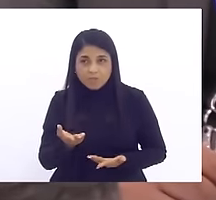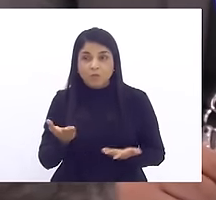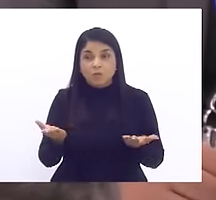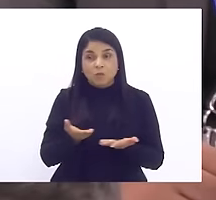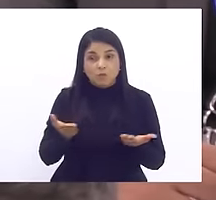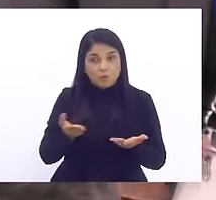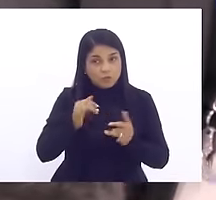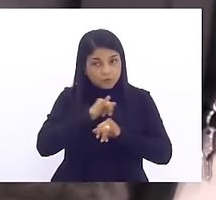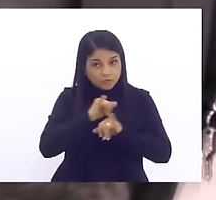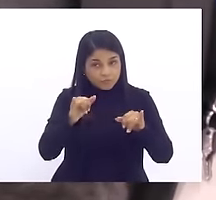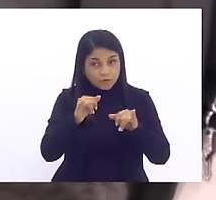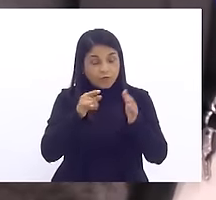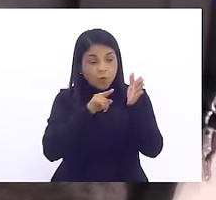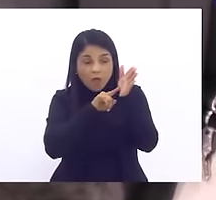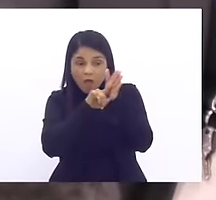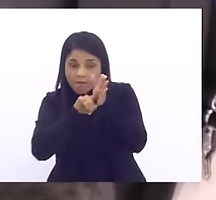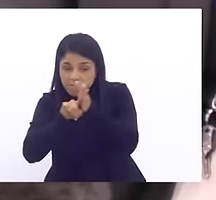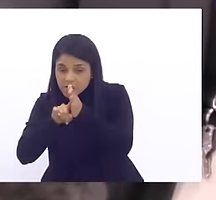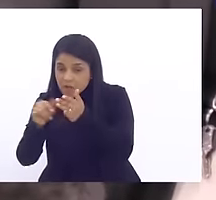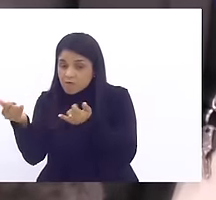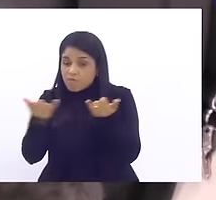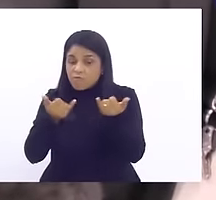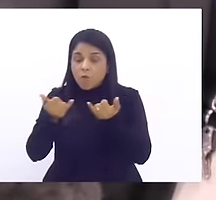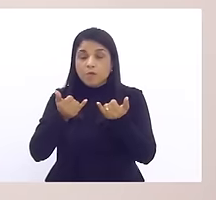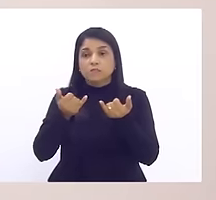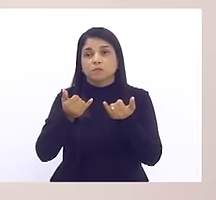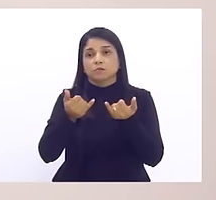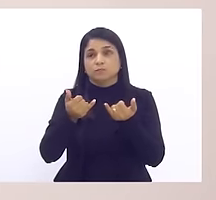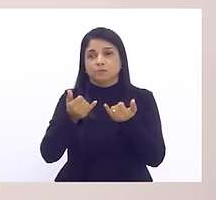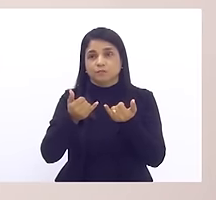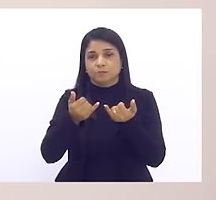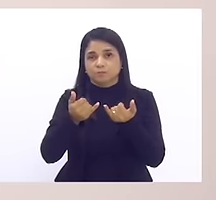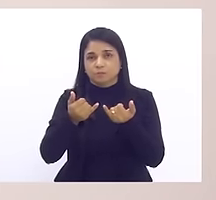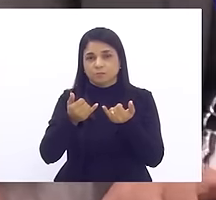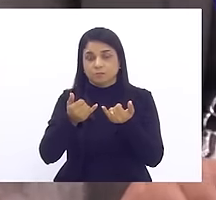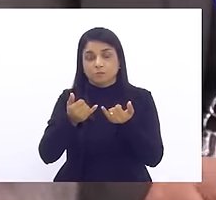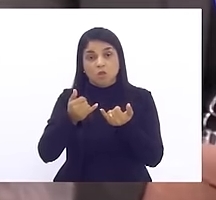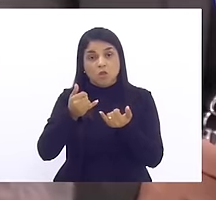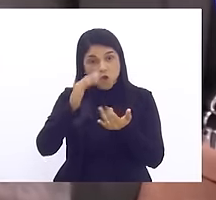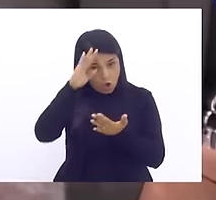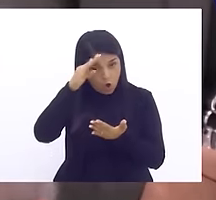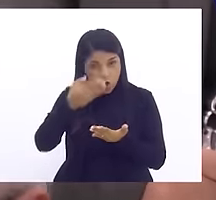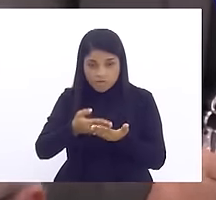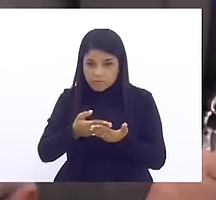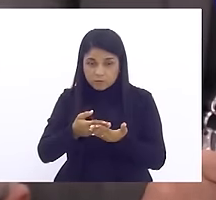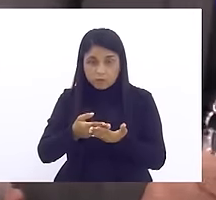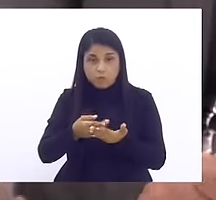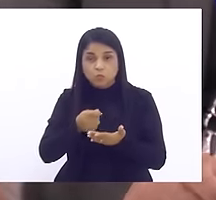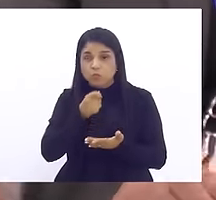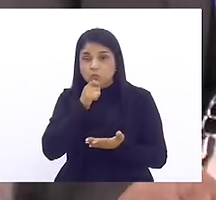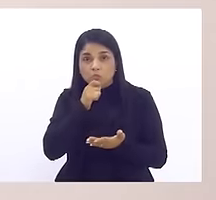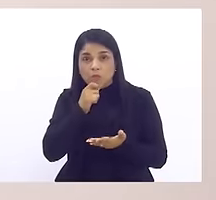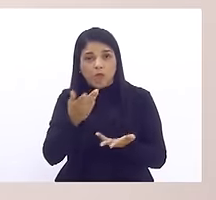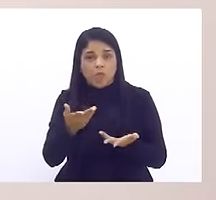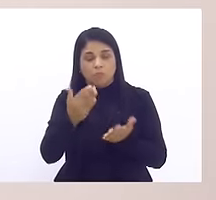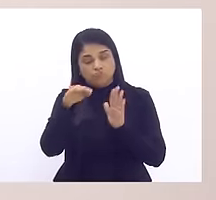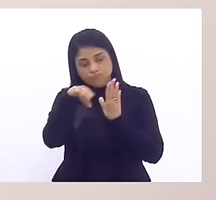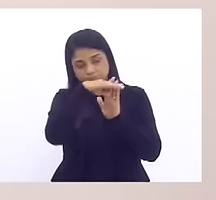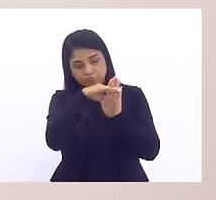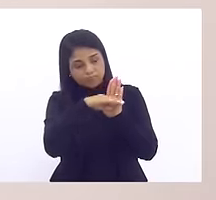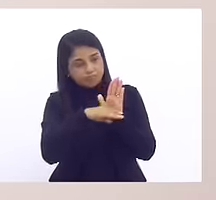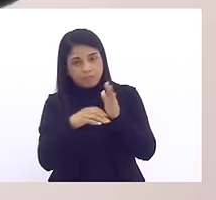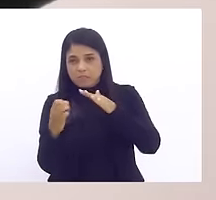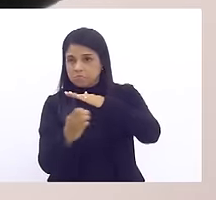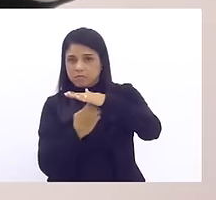que vou averiguar essa informação internamente no momento confesso que eu não tenho a relação dessa empresa e agora